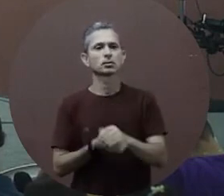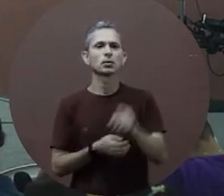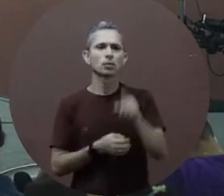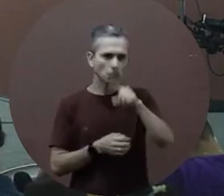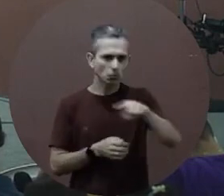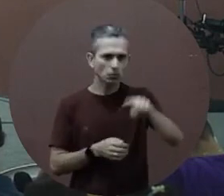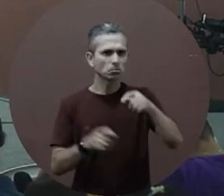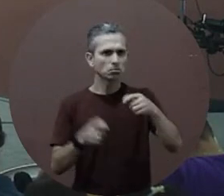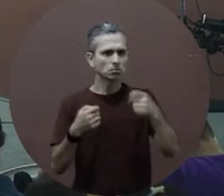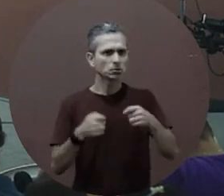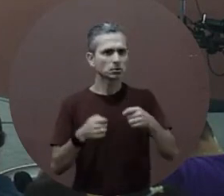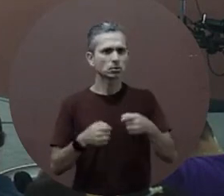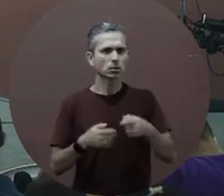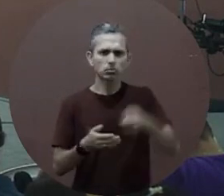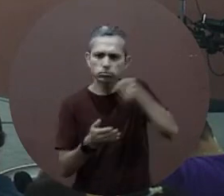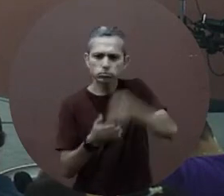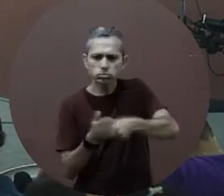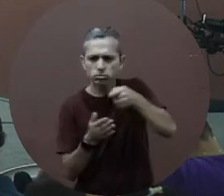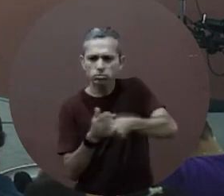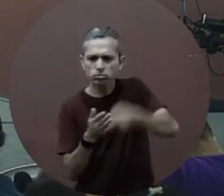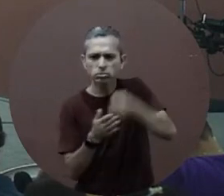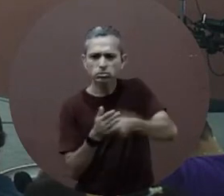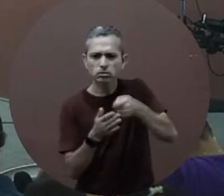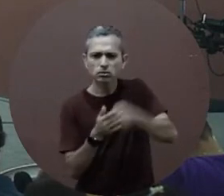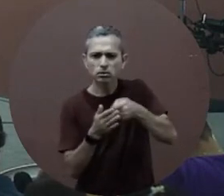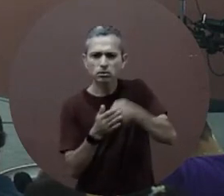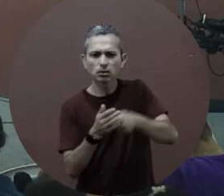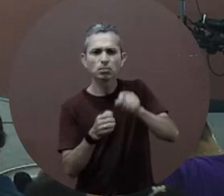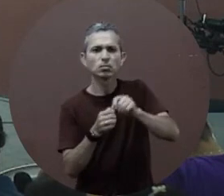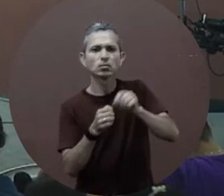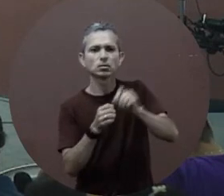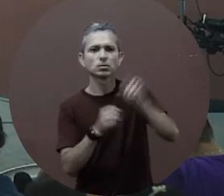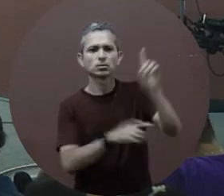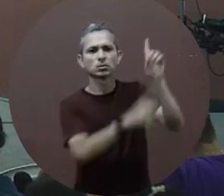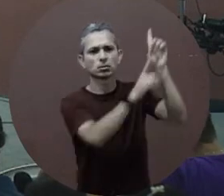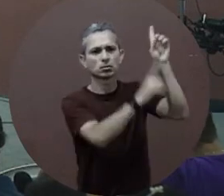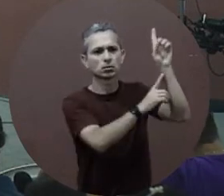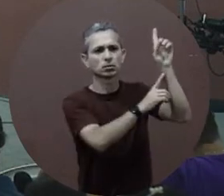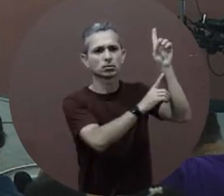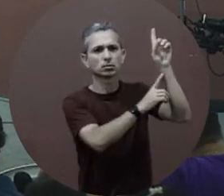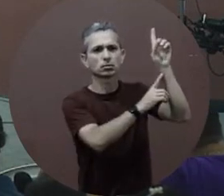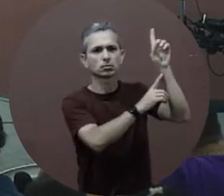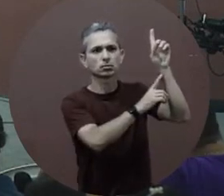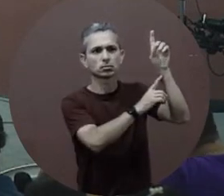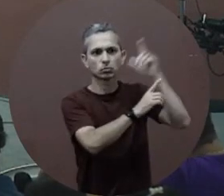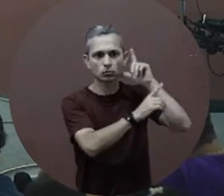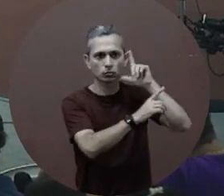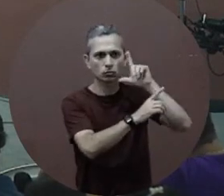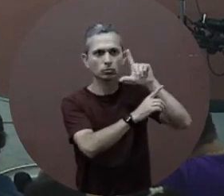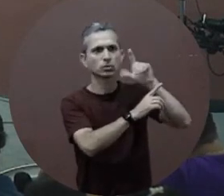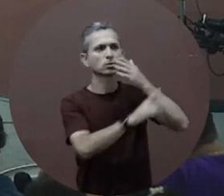perseverar, para que, havendo feito a vontade de Deus, alcancem a promessa.